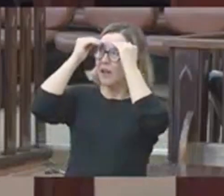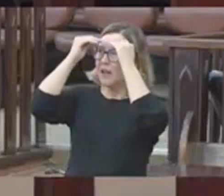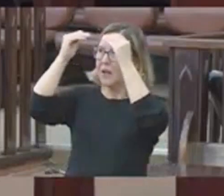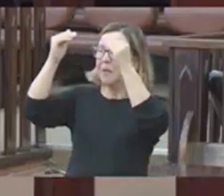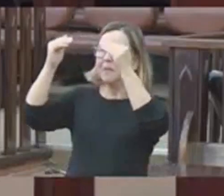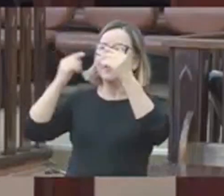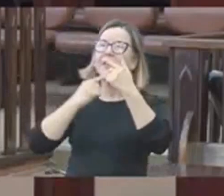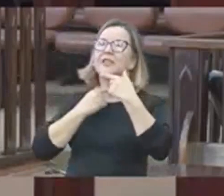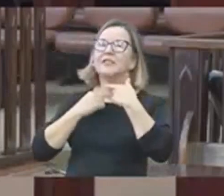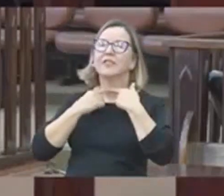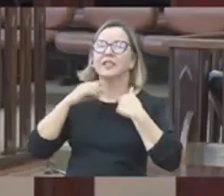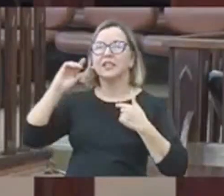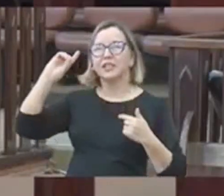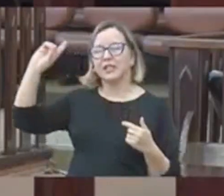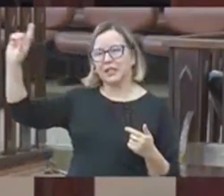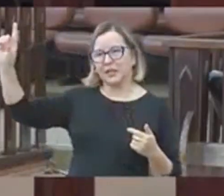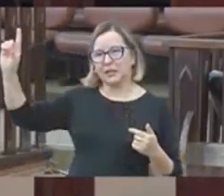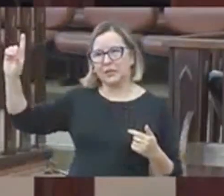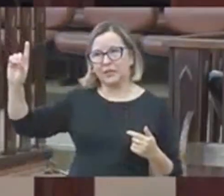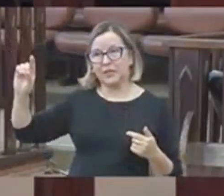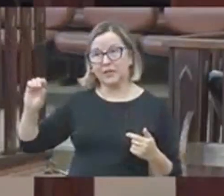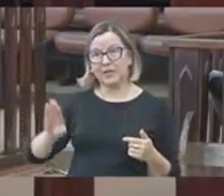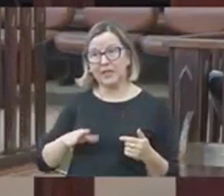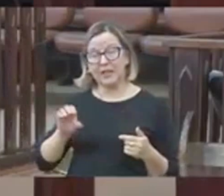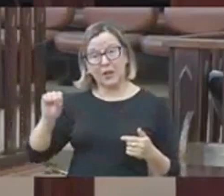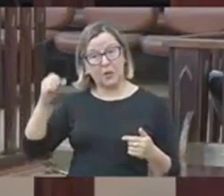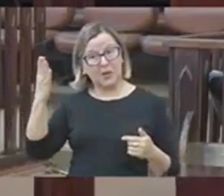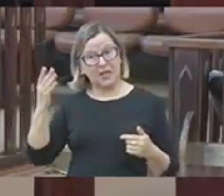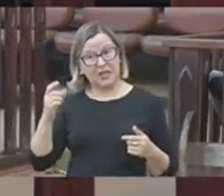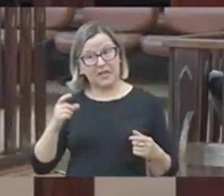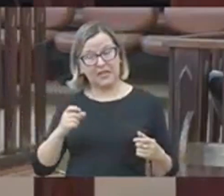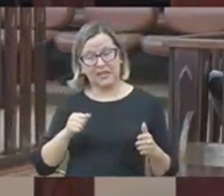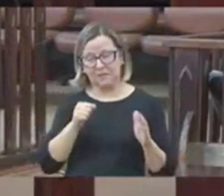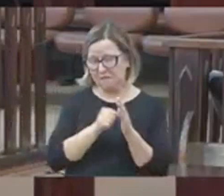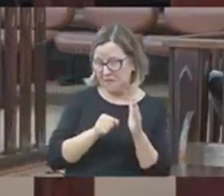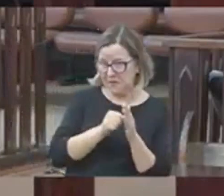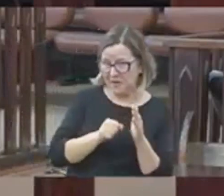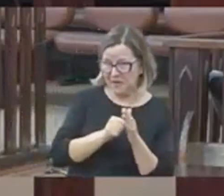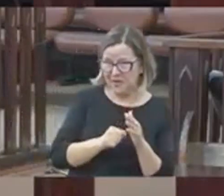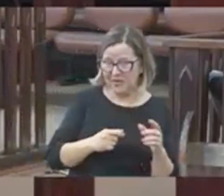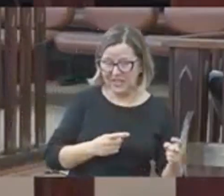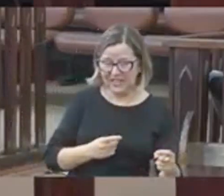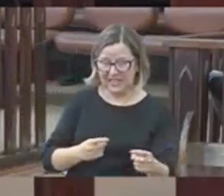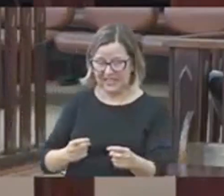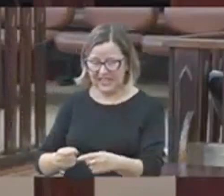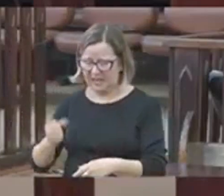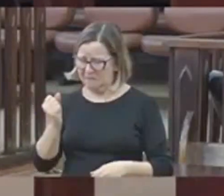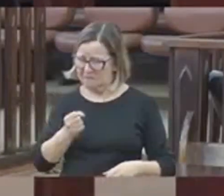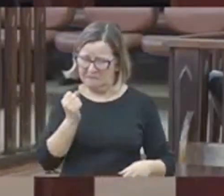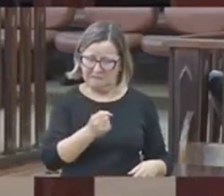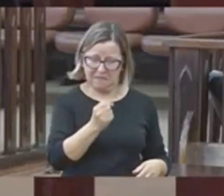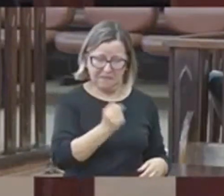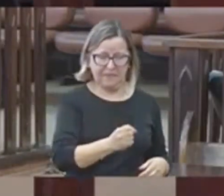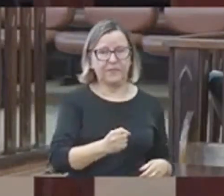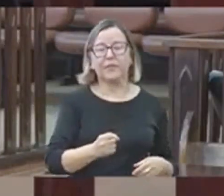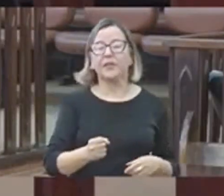inveja, matança, cobiça, luta, tudo isso, fruto deste